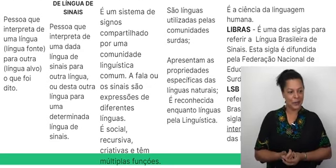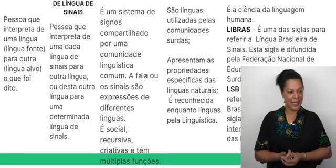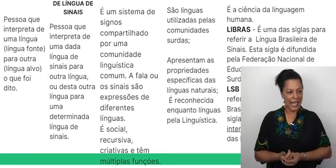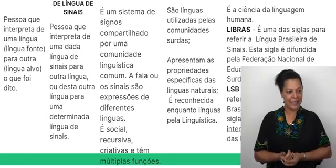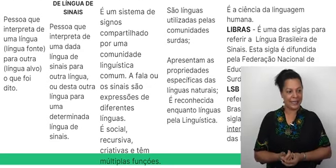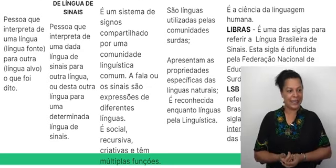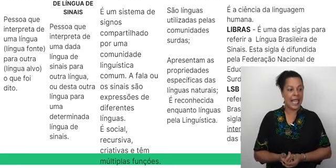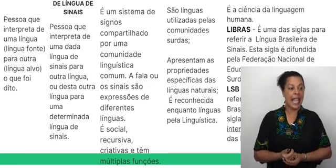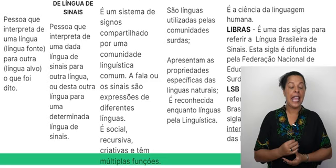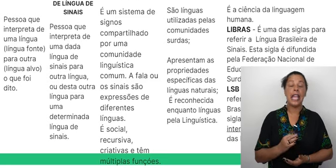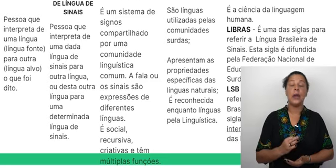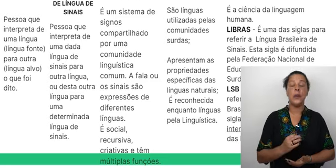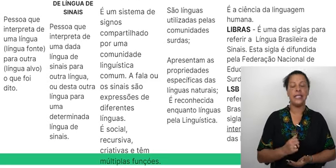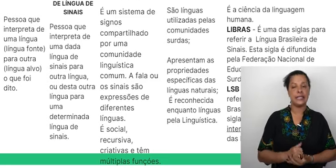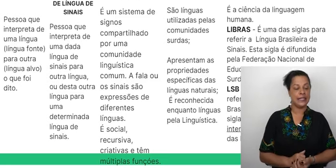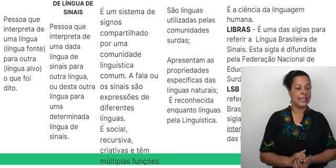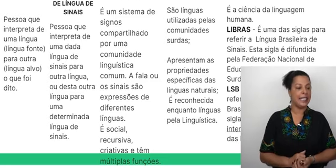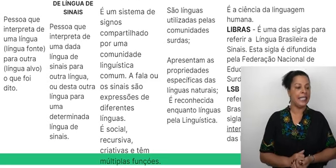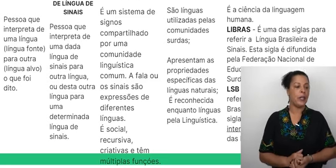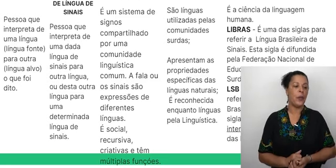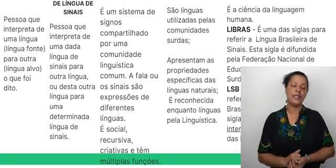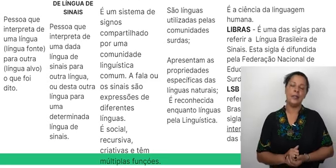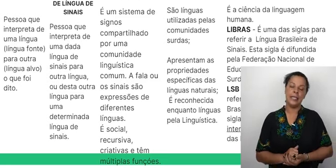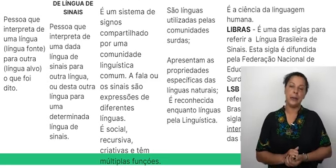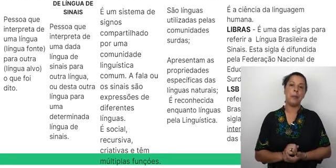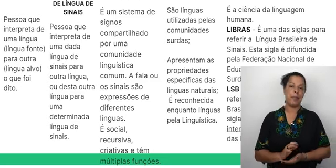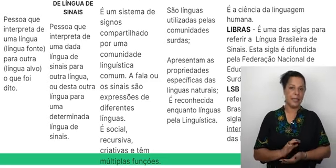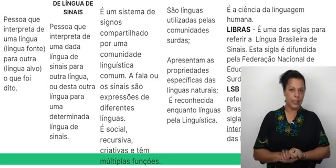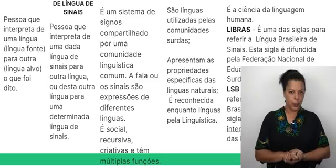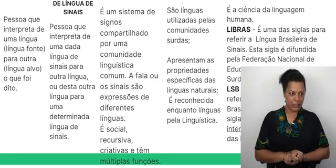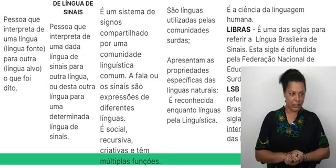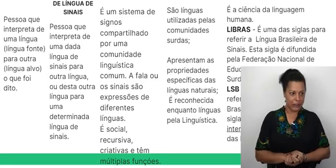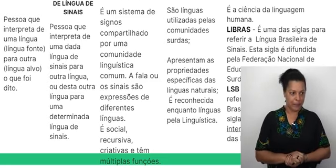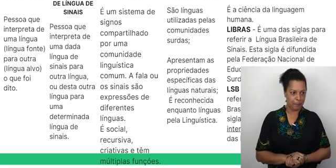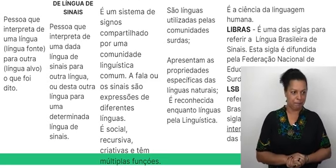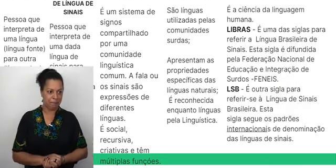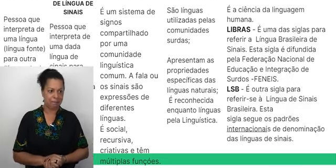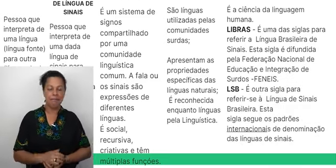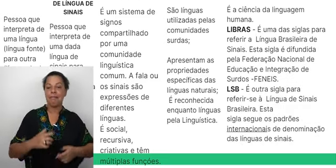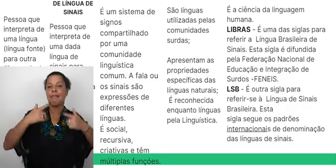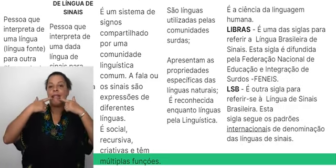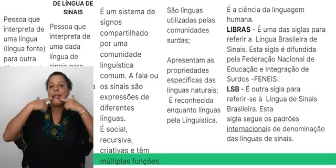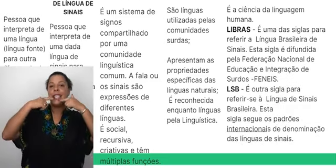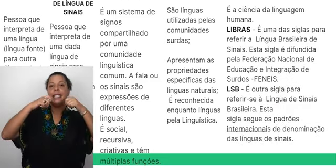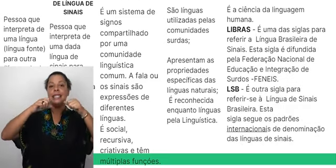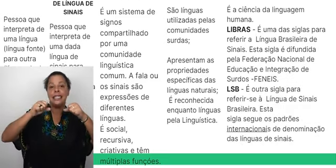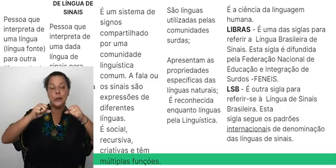das línguas naturais. É reconhecida enquanto língua pela linguística.